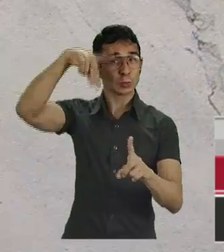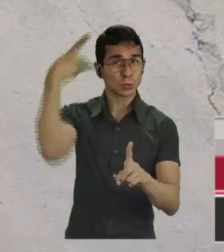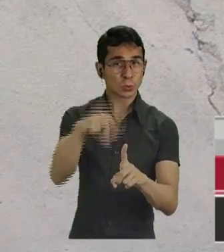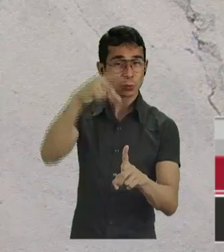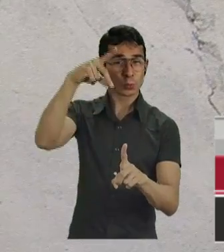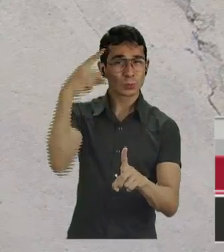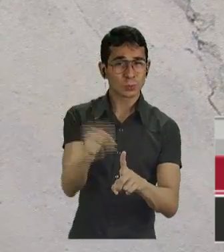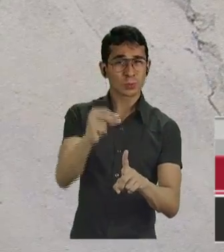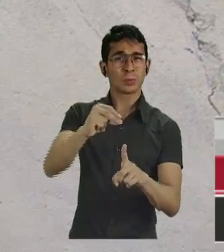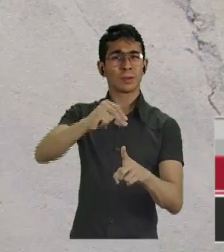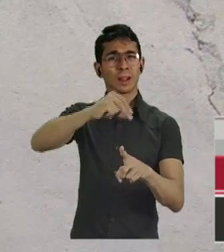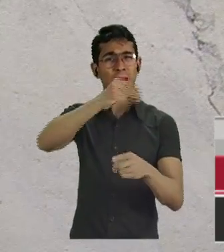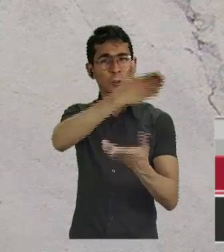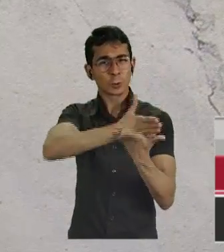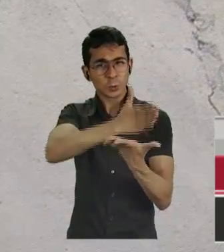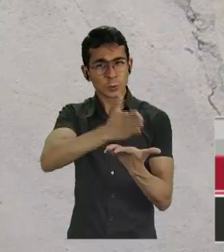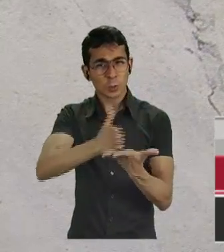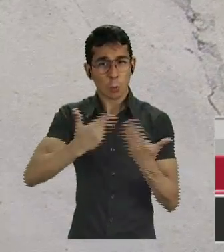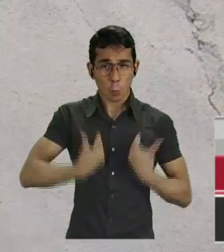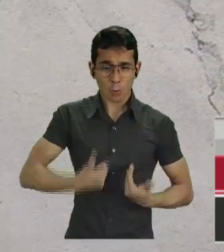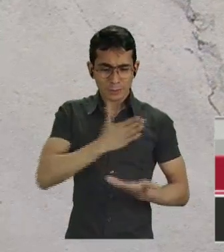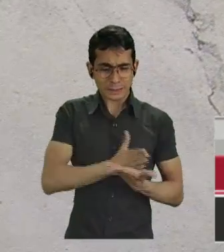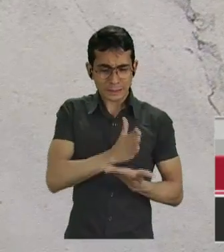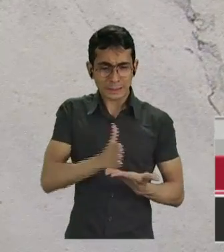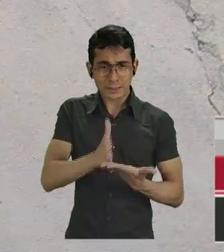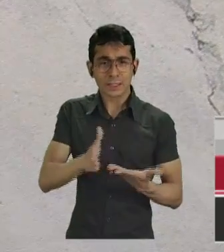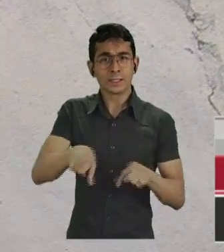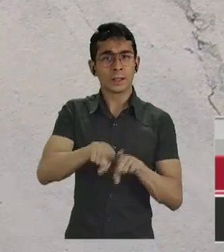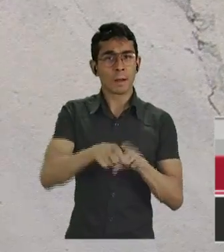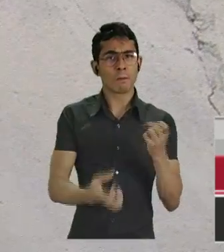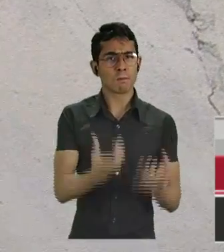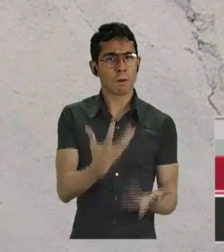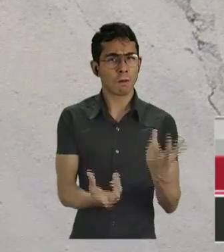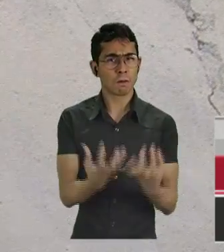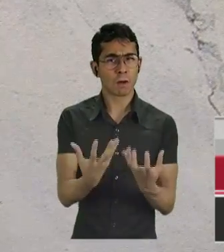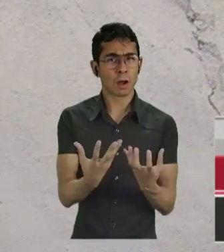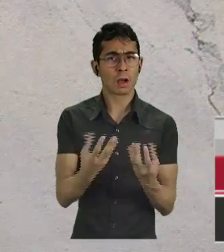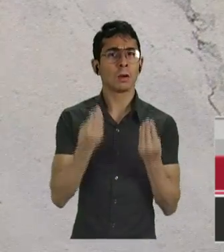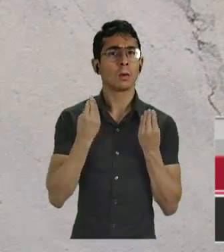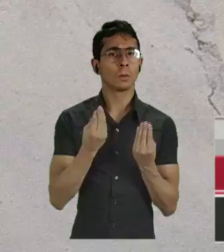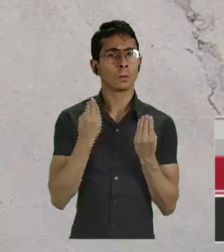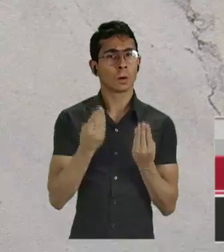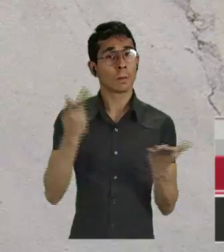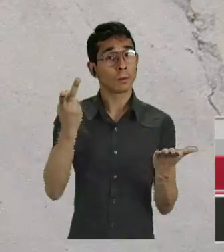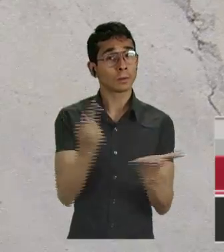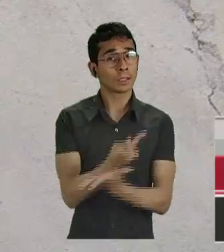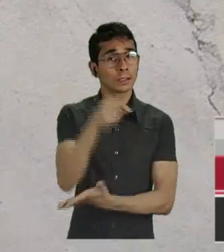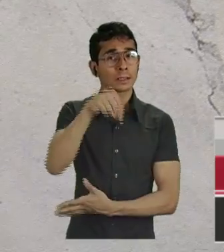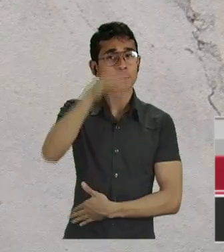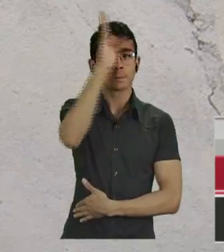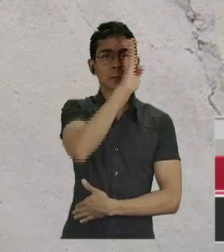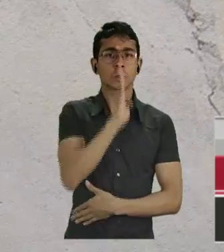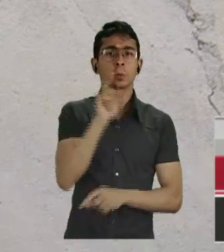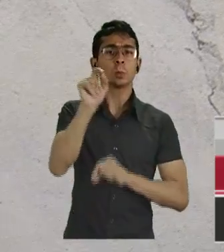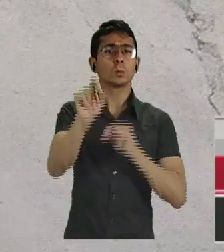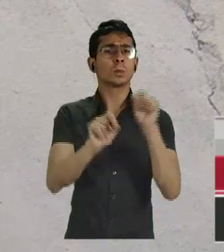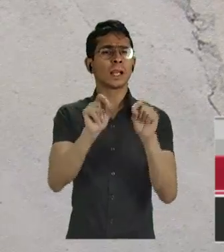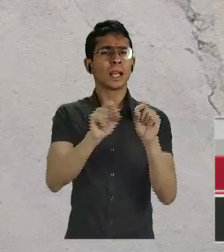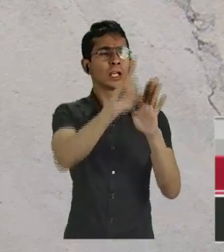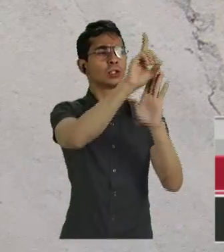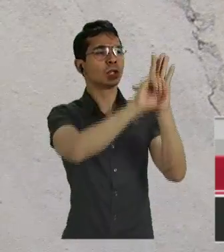esquartejada e ainda tocam fogo nos restos mortais o que está acontecendo com o nosso brasil cadê os direitos